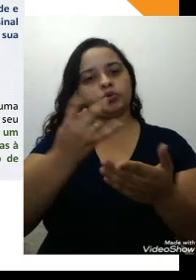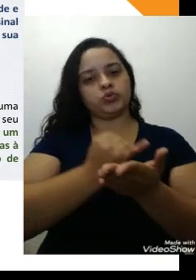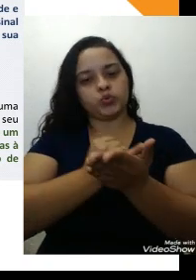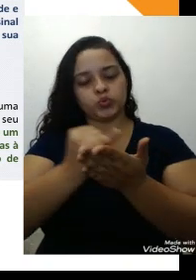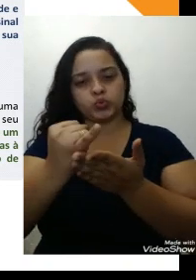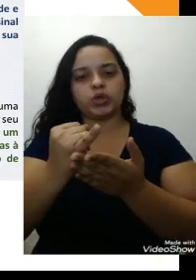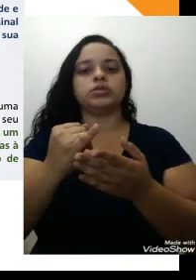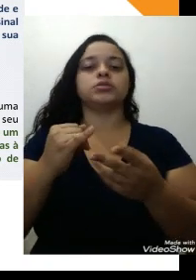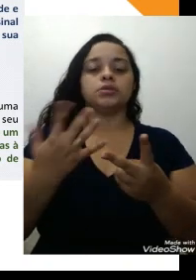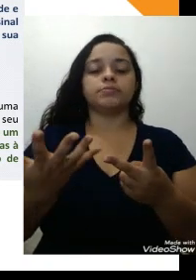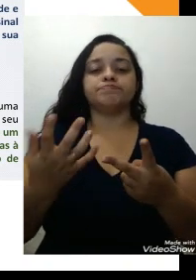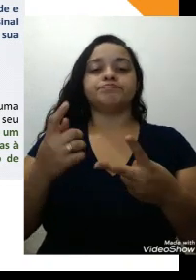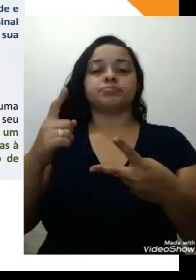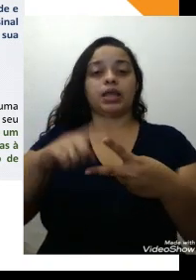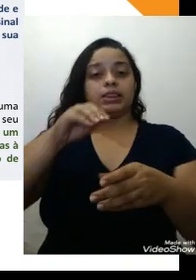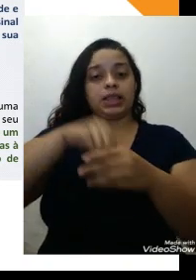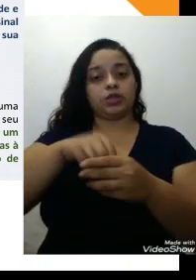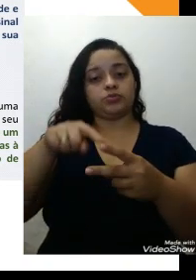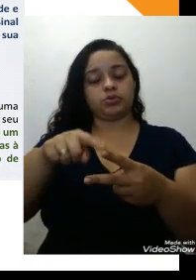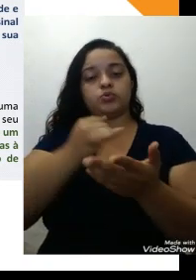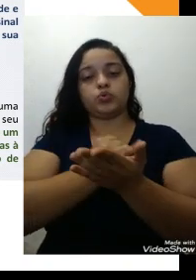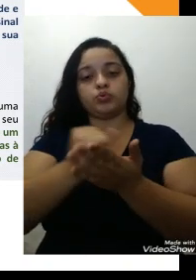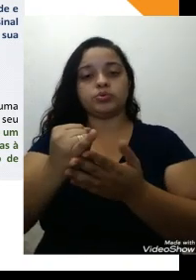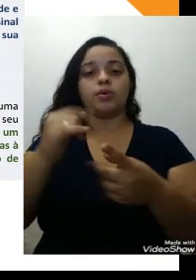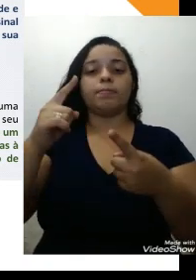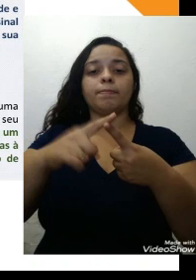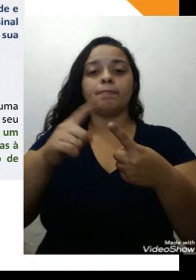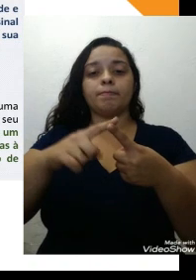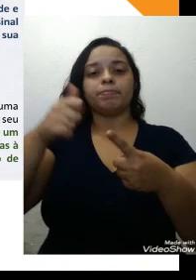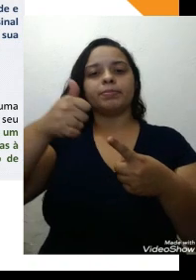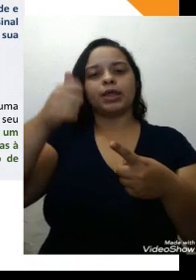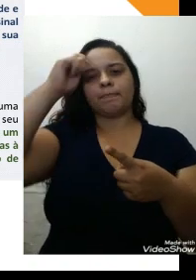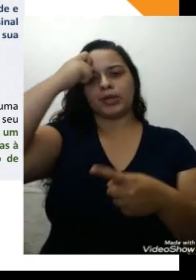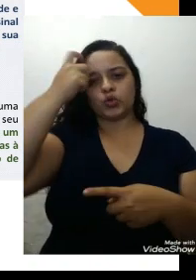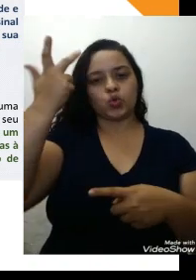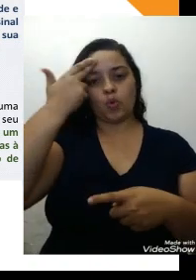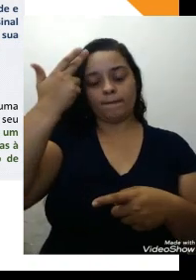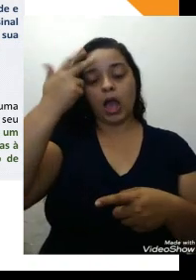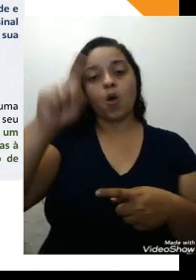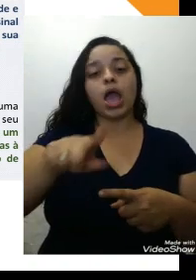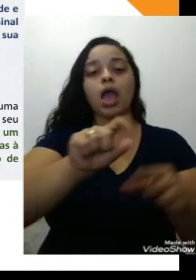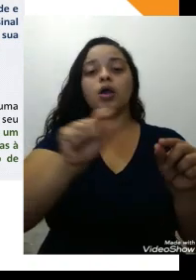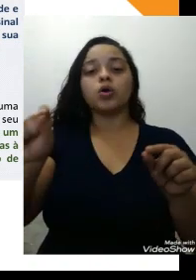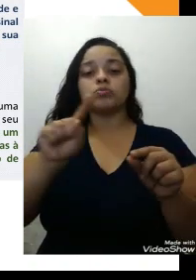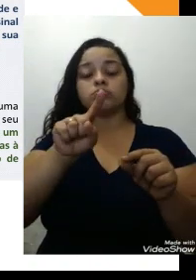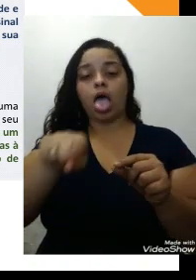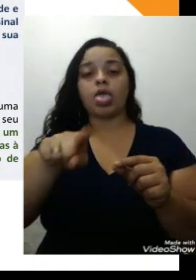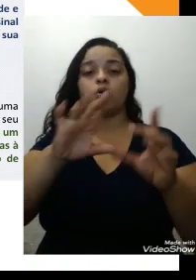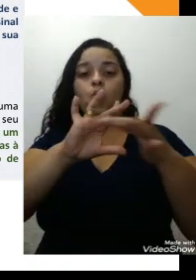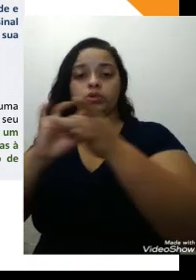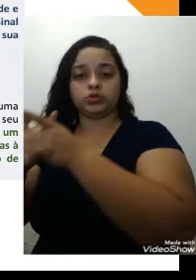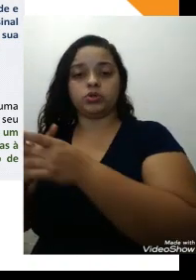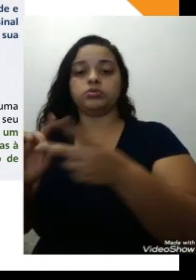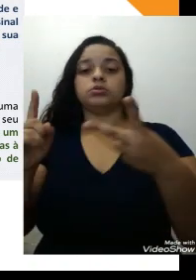introduções e dentro dessas introduções, a primeira parte que não está destacada é a